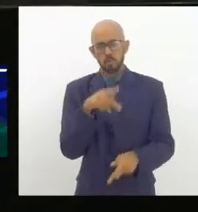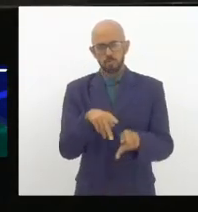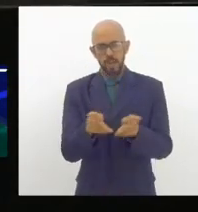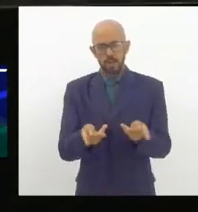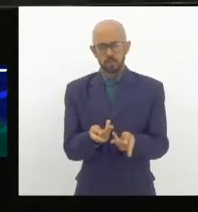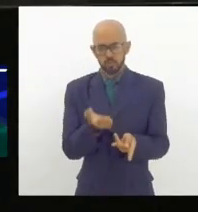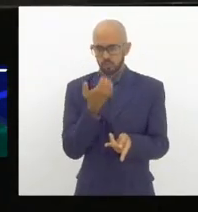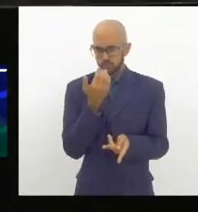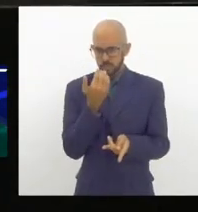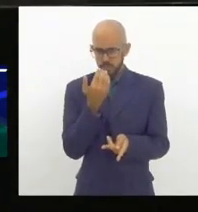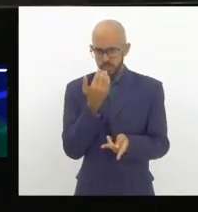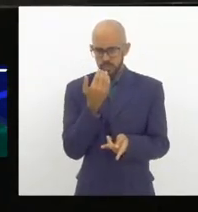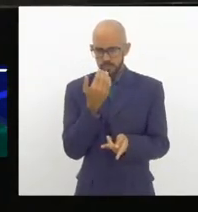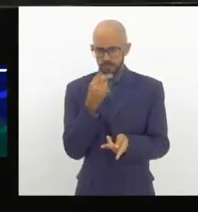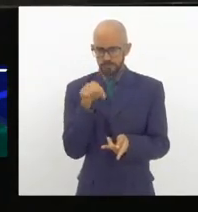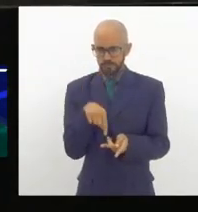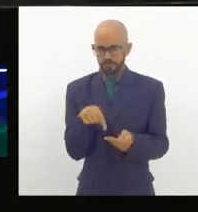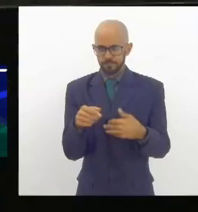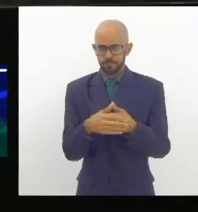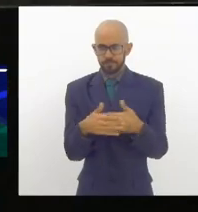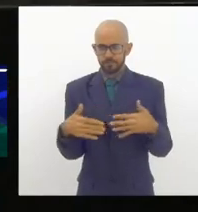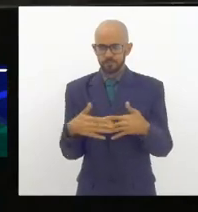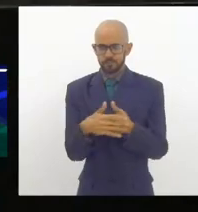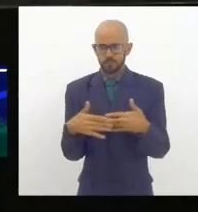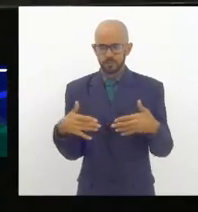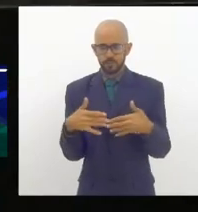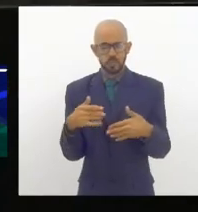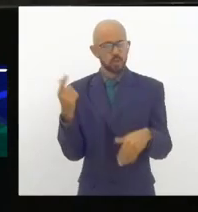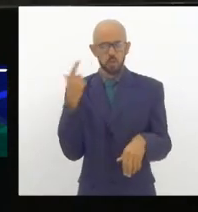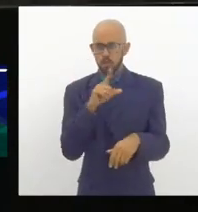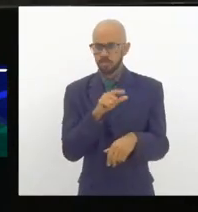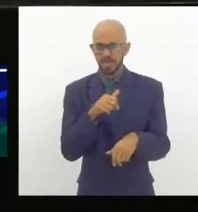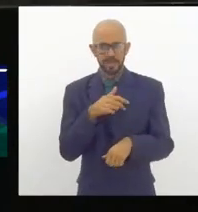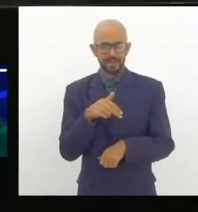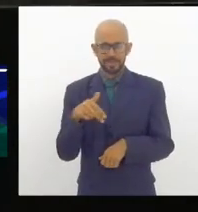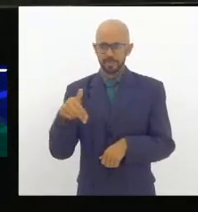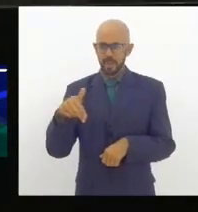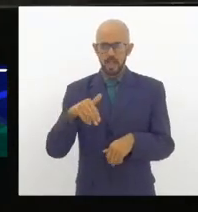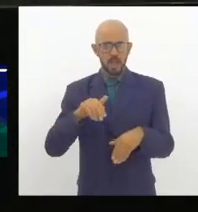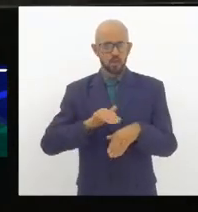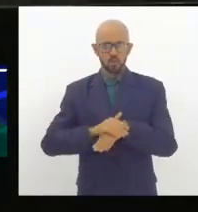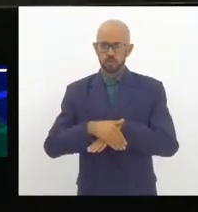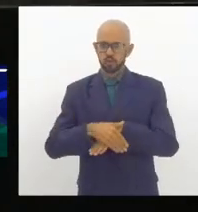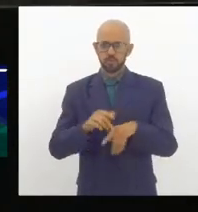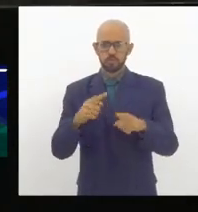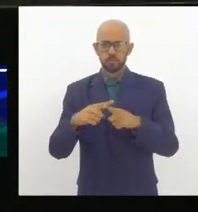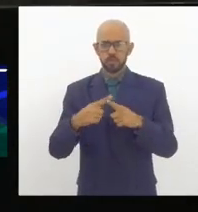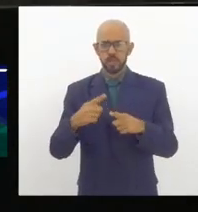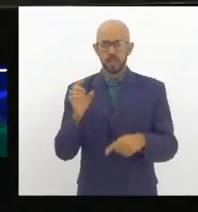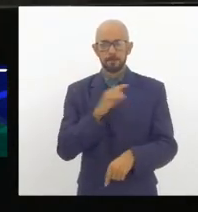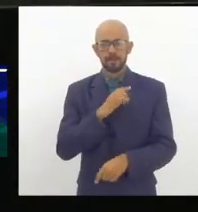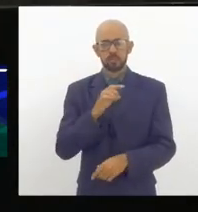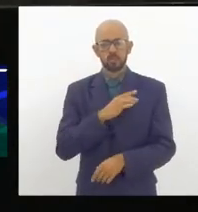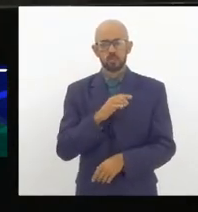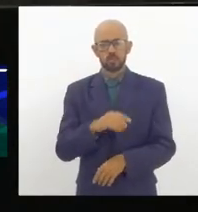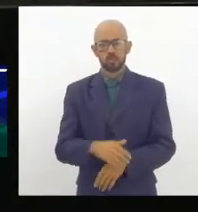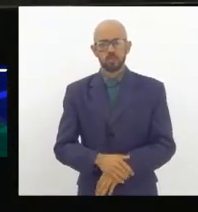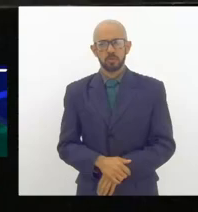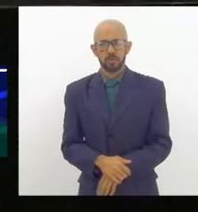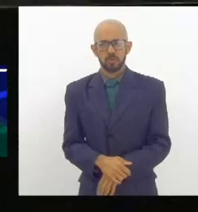comida aqui no centro da cidade você não consegue mais andar durante a noite as pessoas têm medo